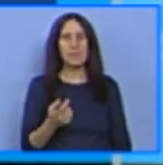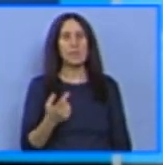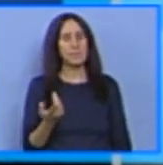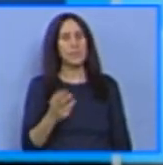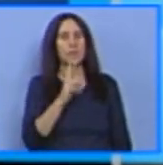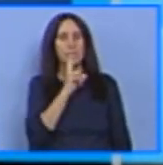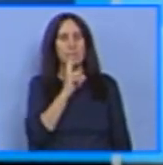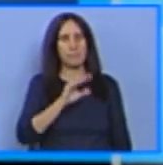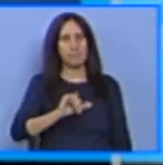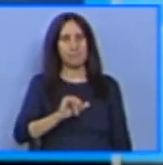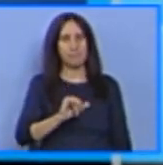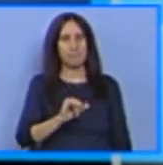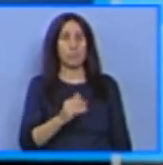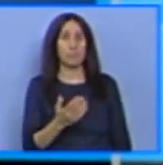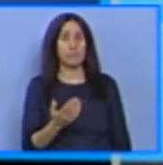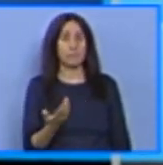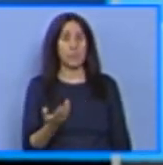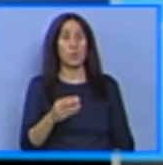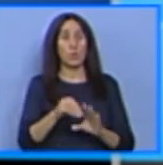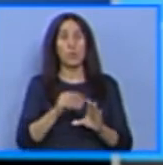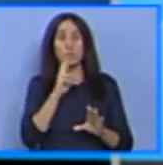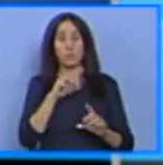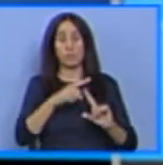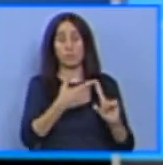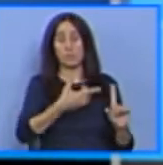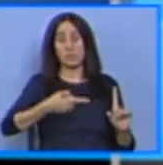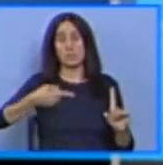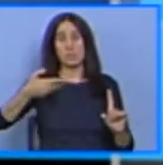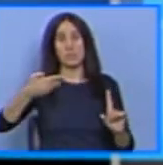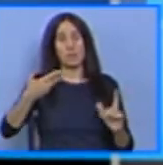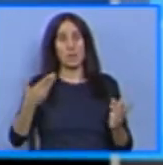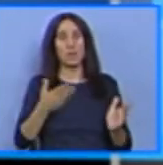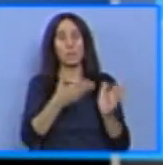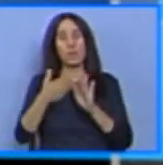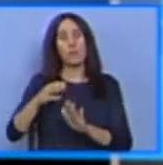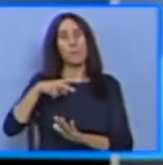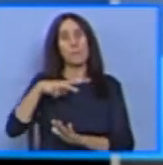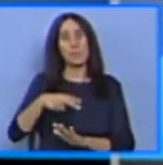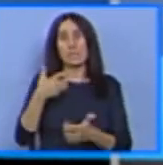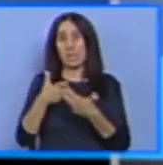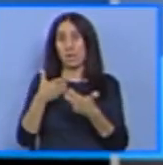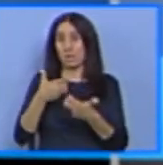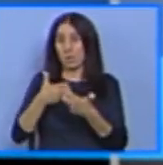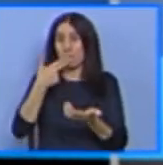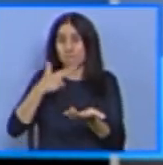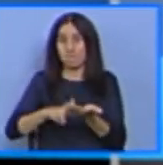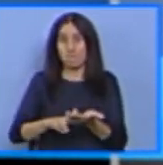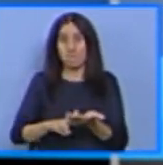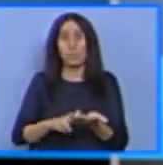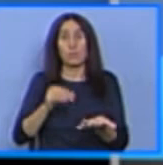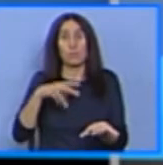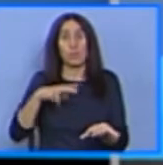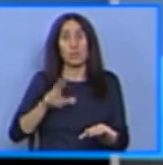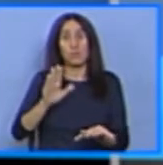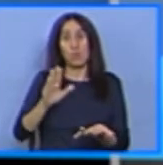Fátima, o contexto de Fátima em 1917 é, por um lado, um país em guerra, literalmente em guerra, no sentido que Portugal